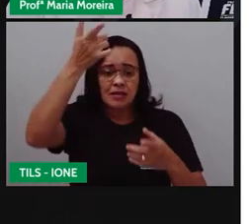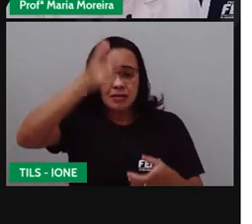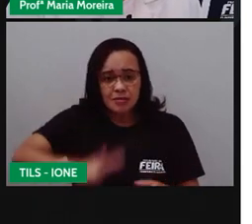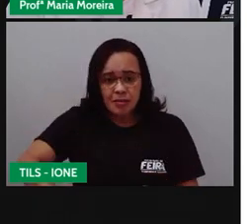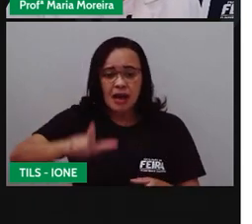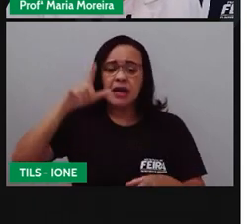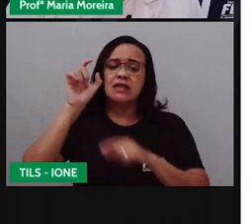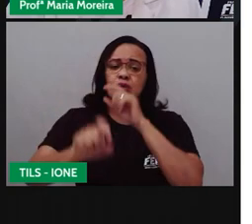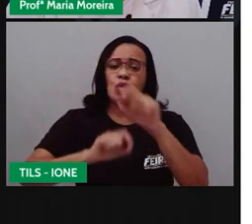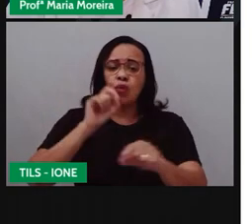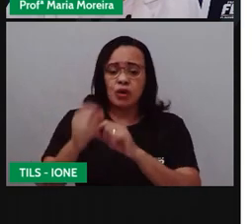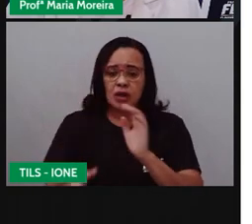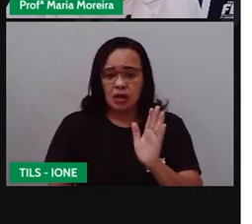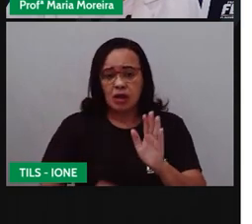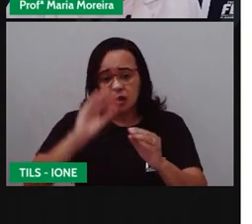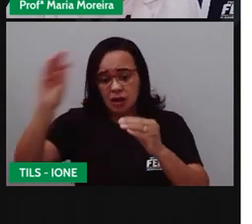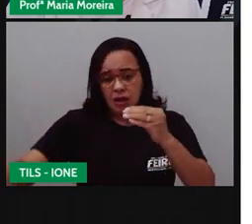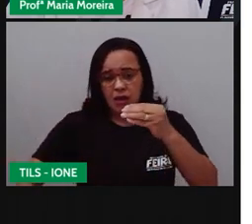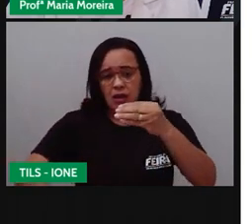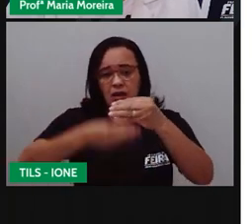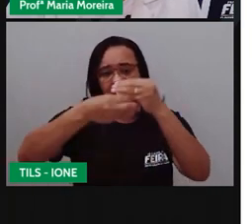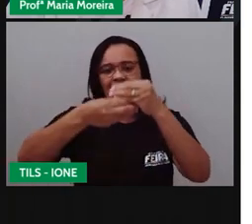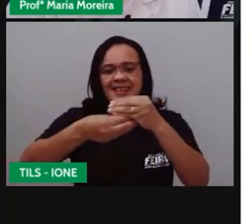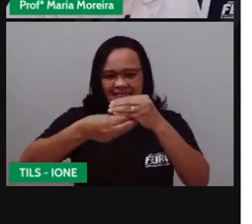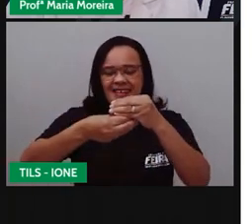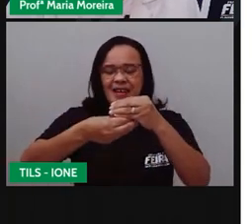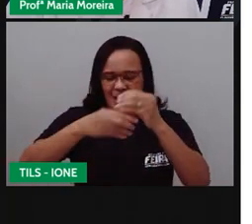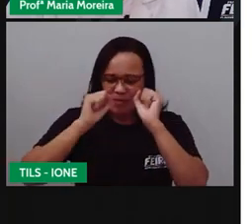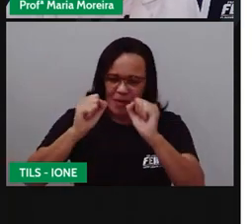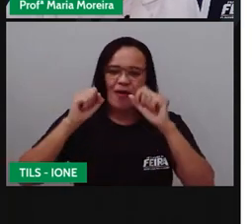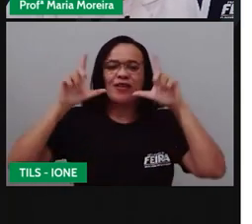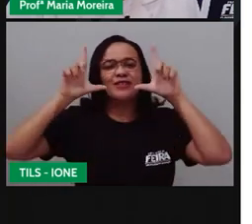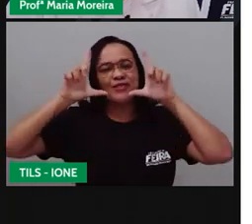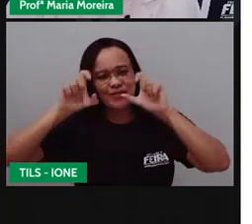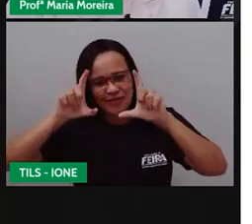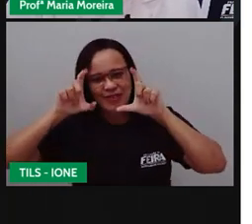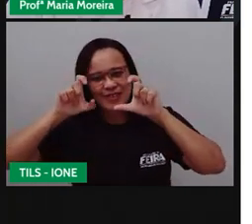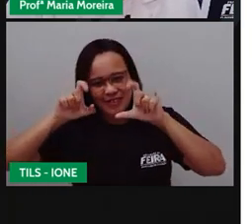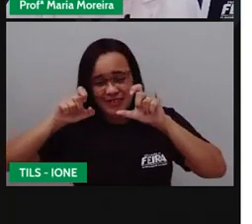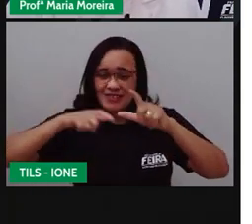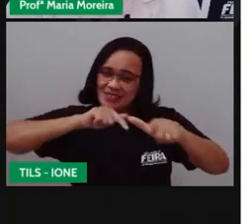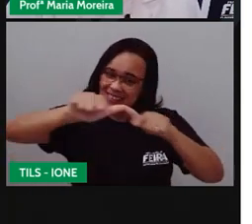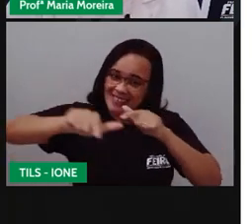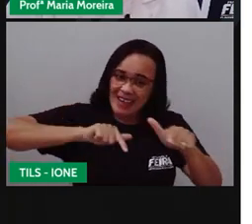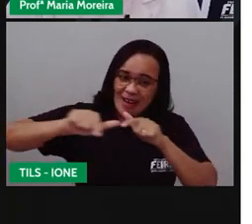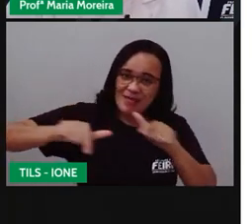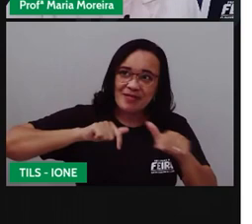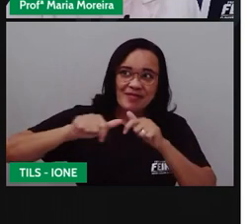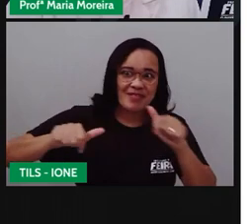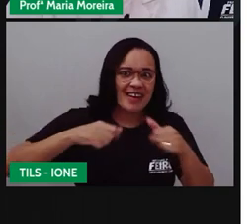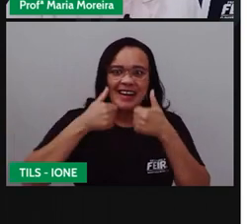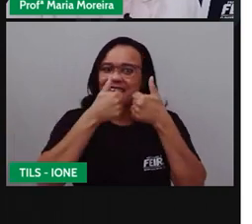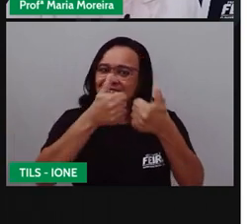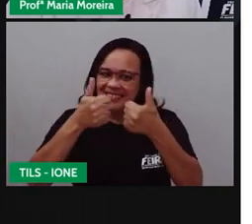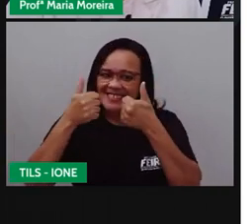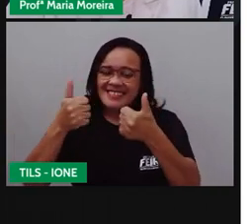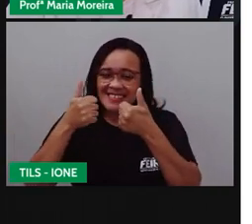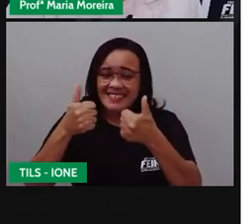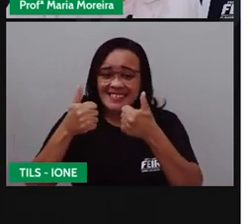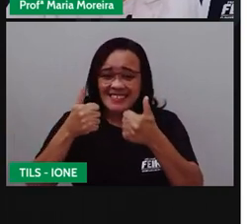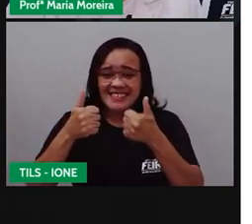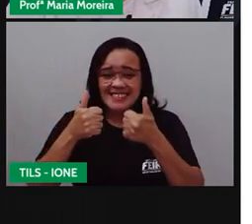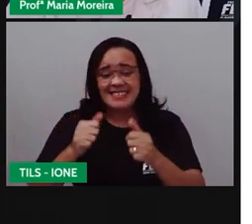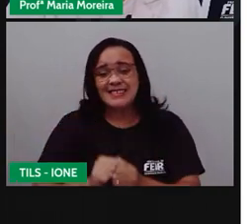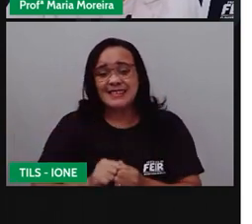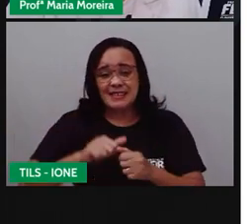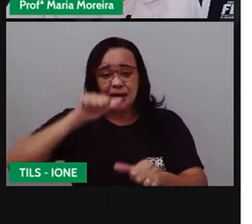você pode acrescentar imagens, o que torna ainda mais interessante o trabalho, como é o caso aqui dessa informação. Dentro aqui